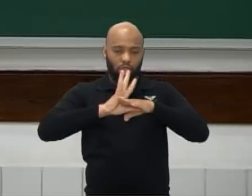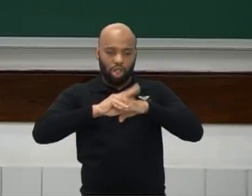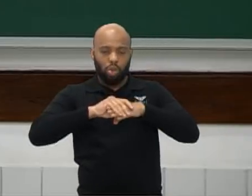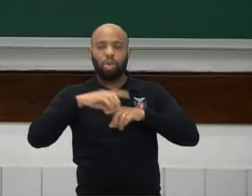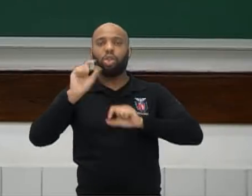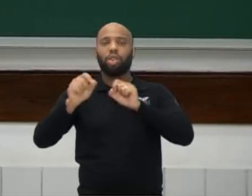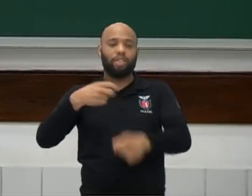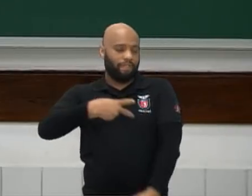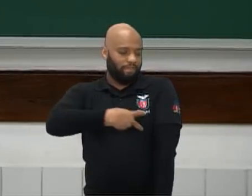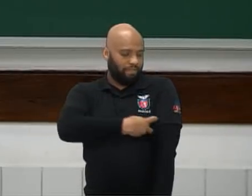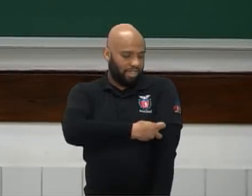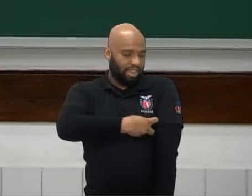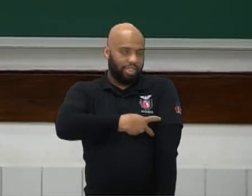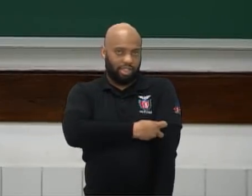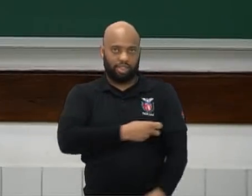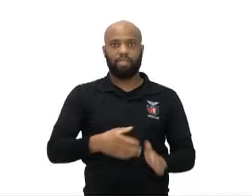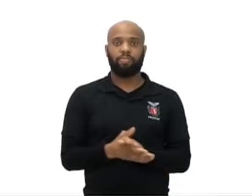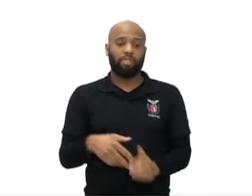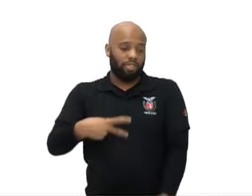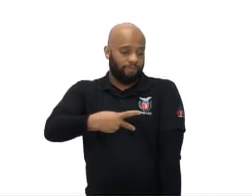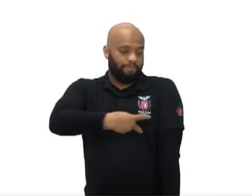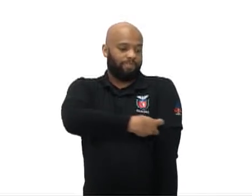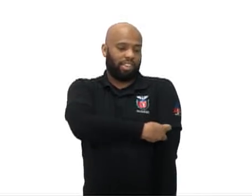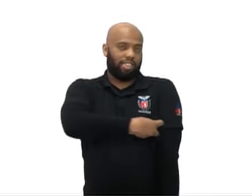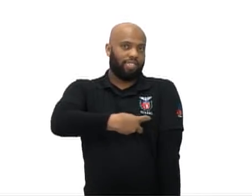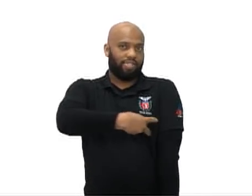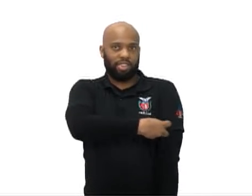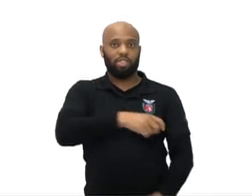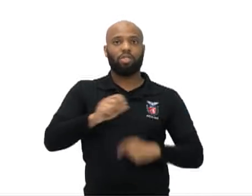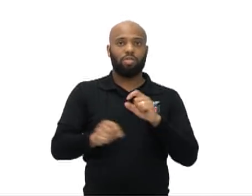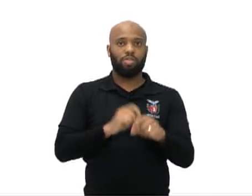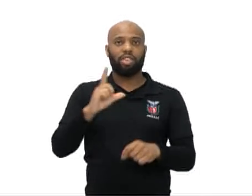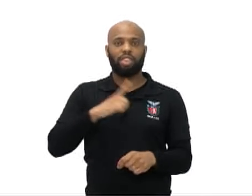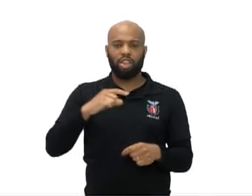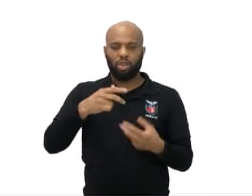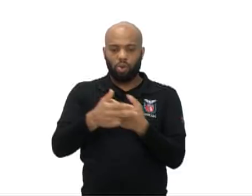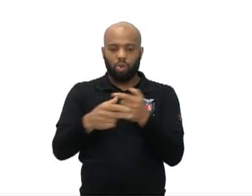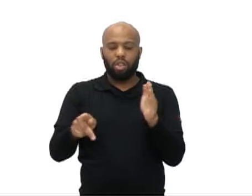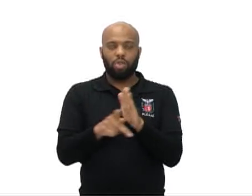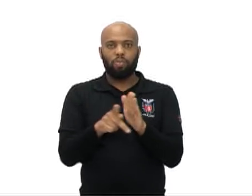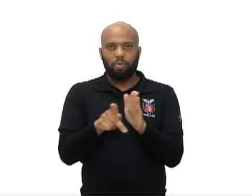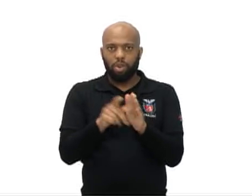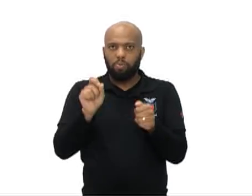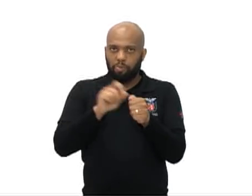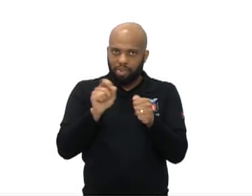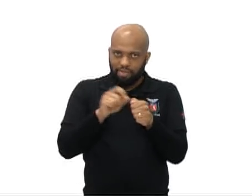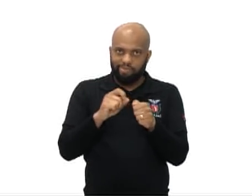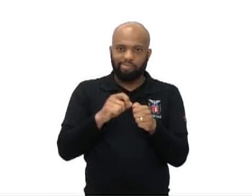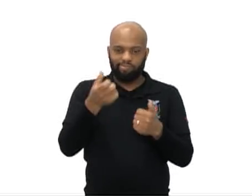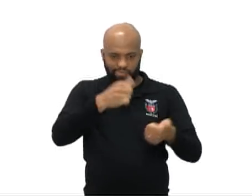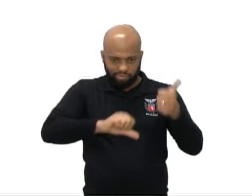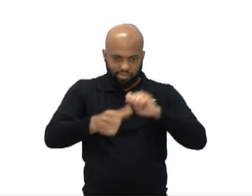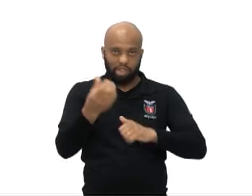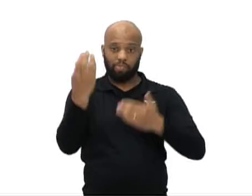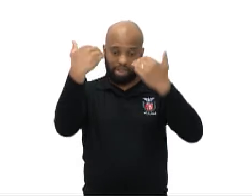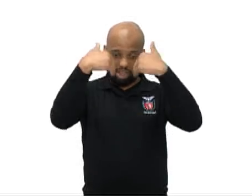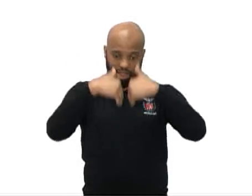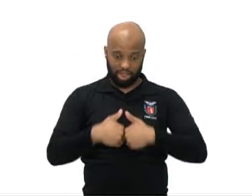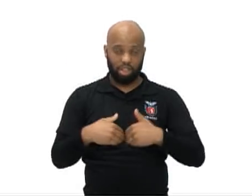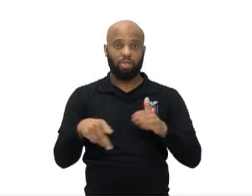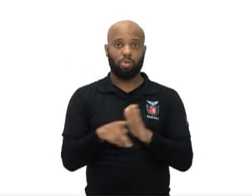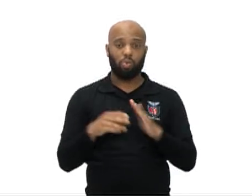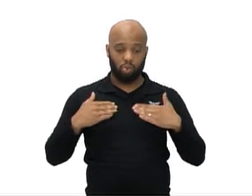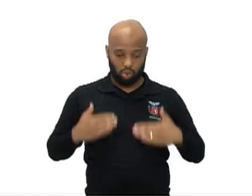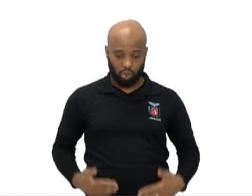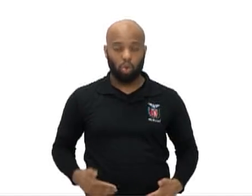a vacinação. As vacinas, pessoal, são substâncias biológicas introduzidas no nosso